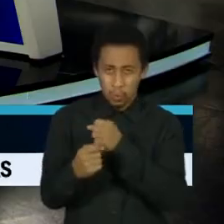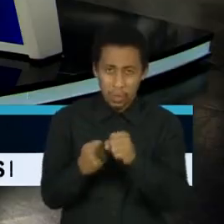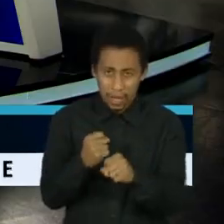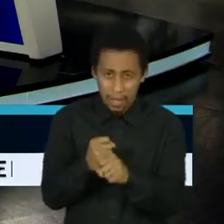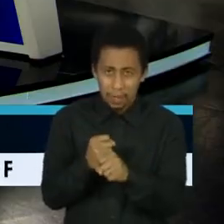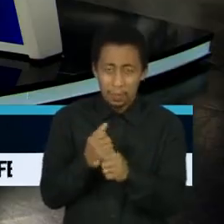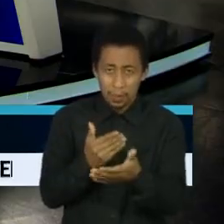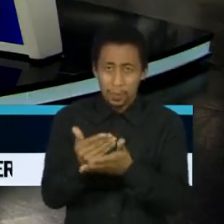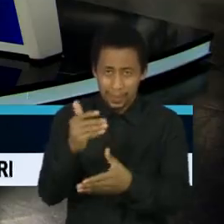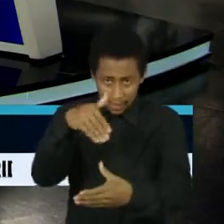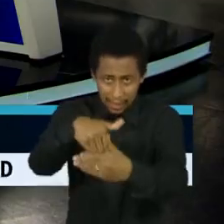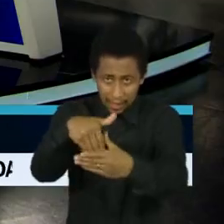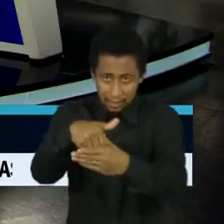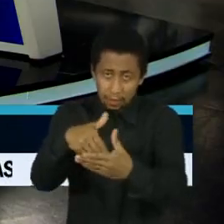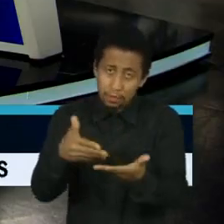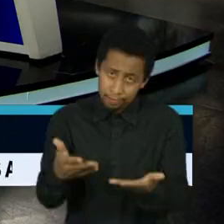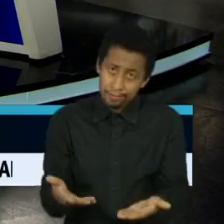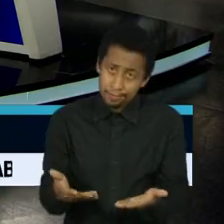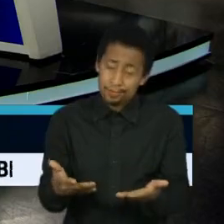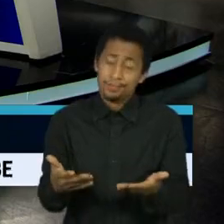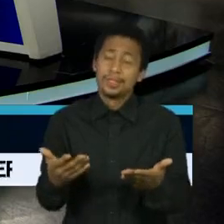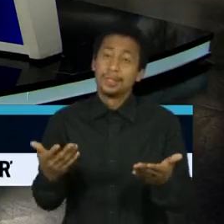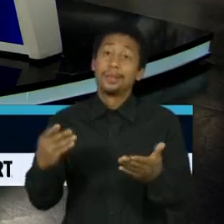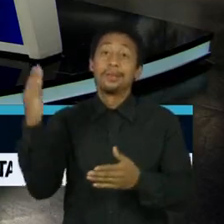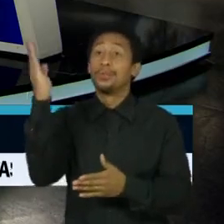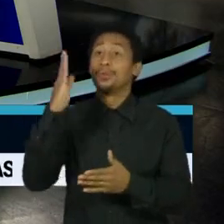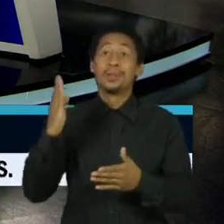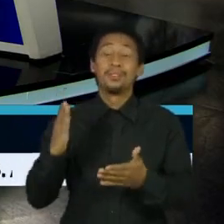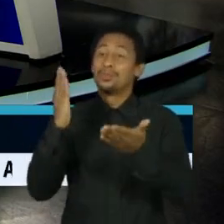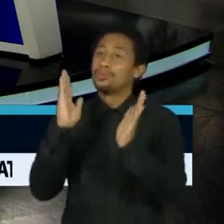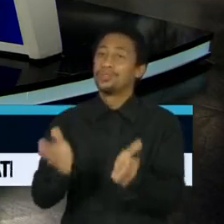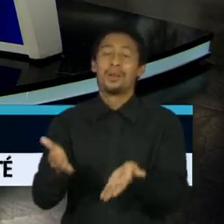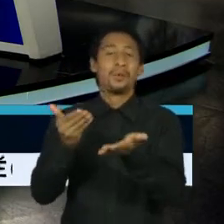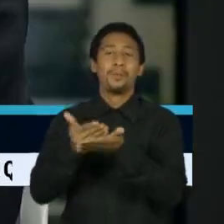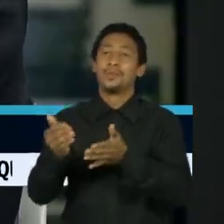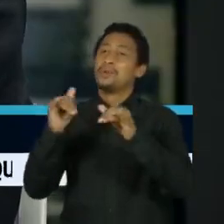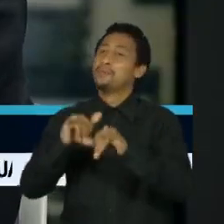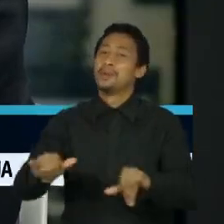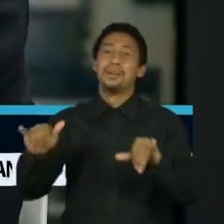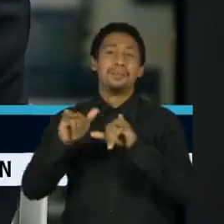não é isso? E o país já está em campanha eleitoral.